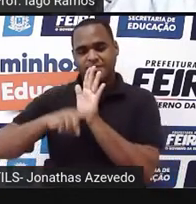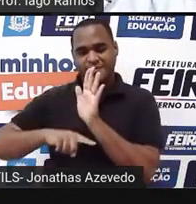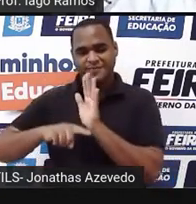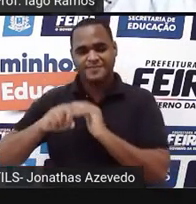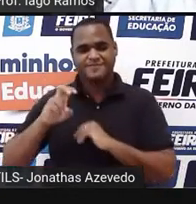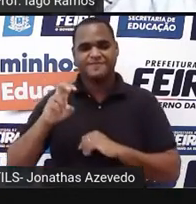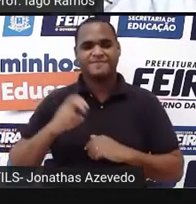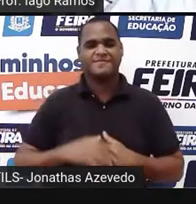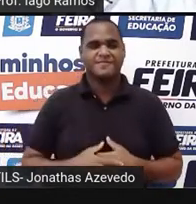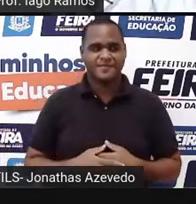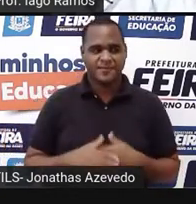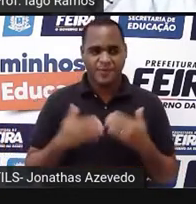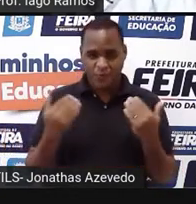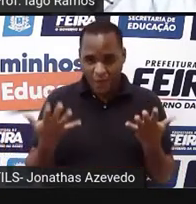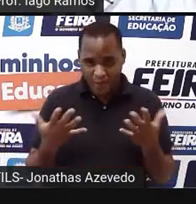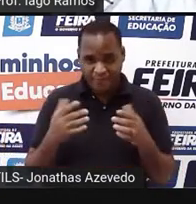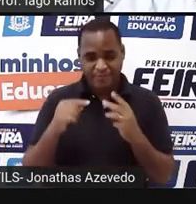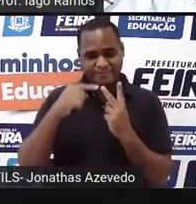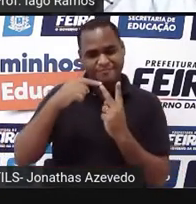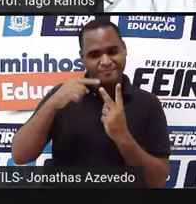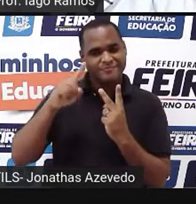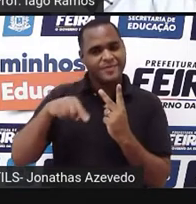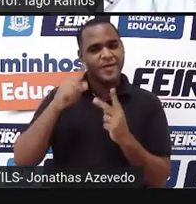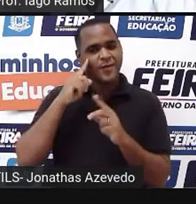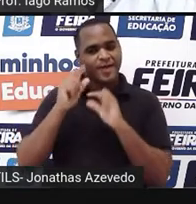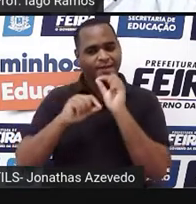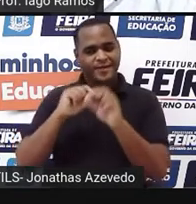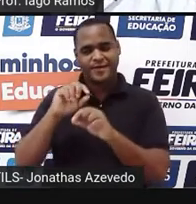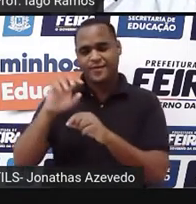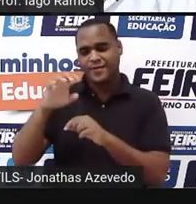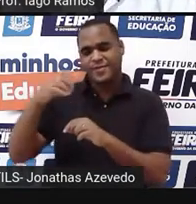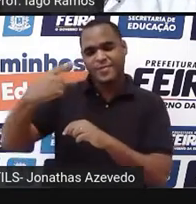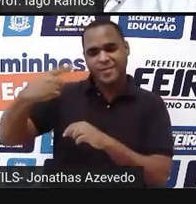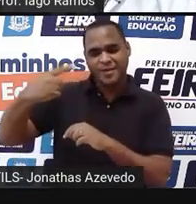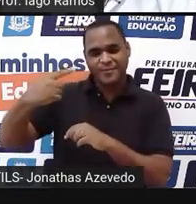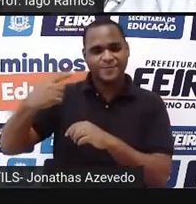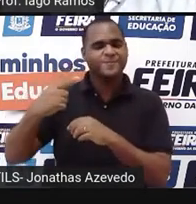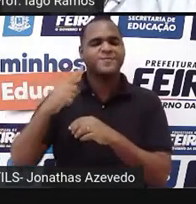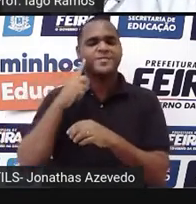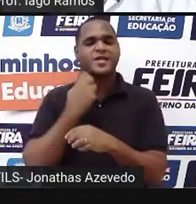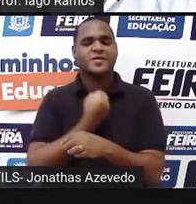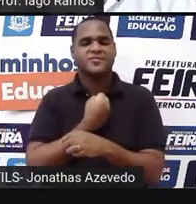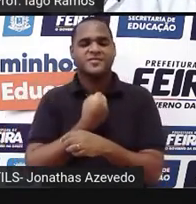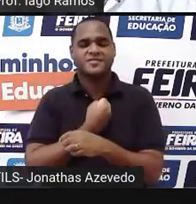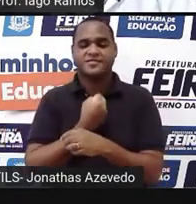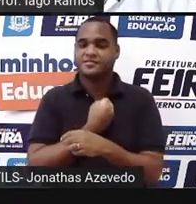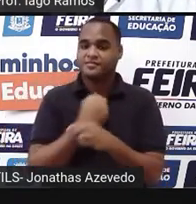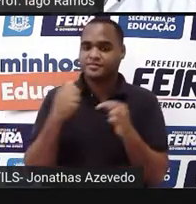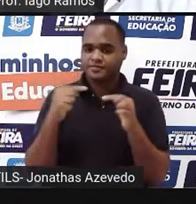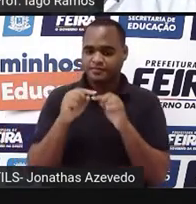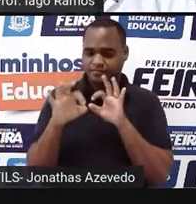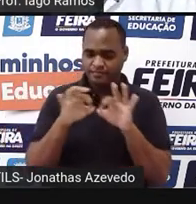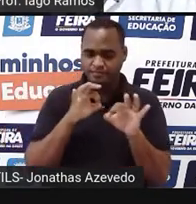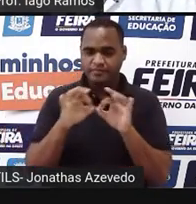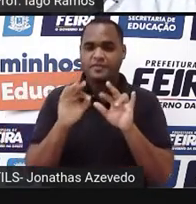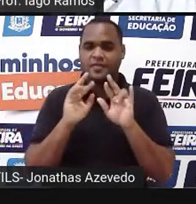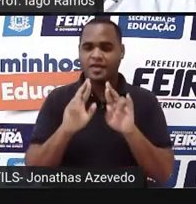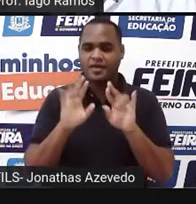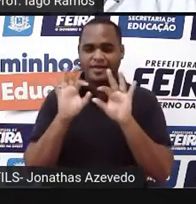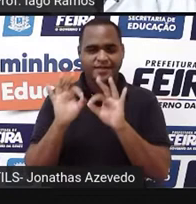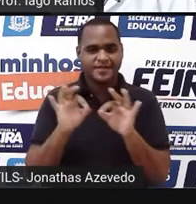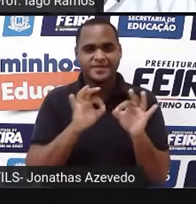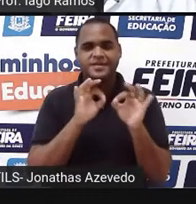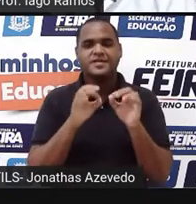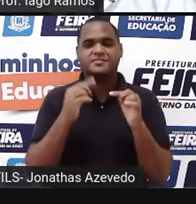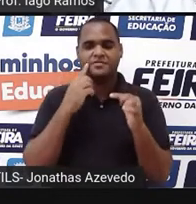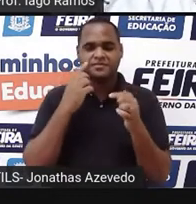5 negativo. O que são raízes da equação? São aqueles números que resolvem a equação.